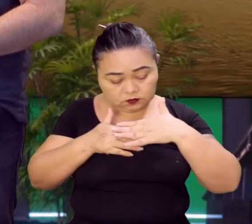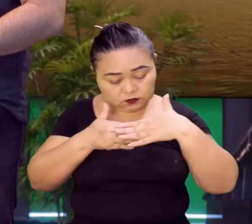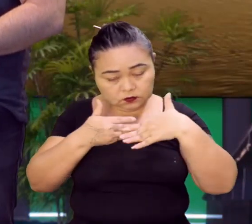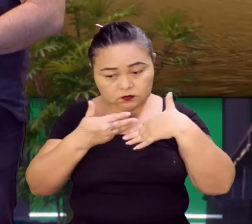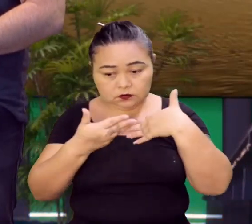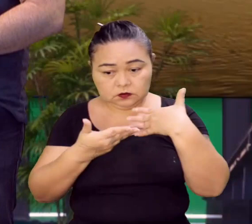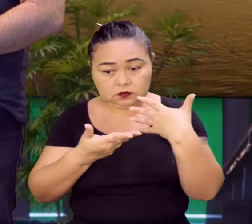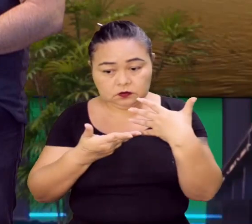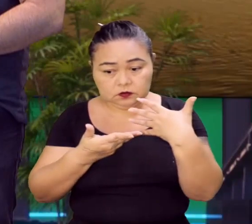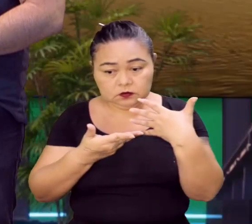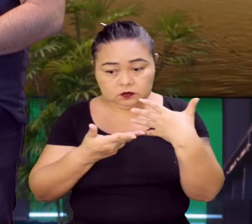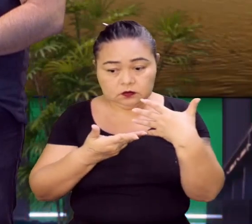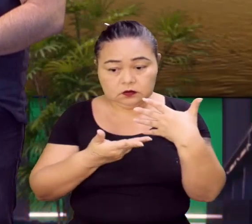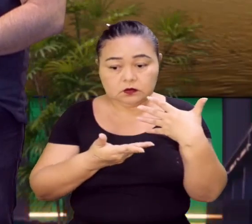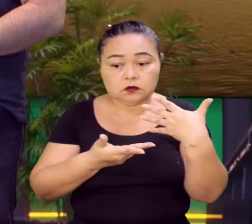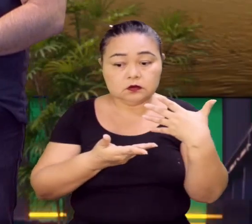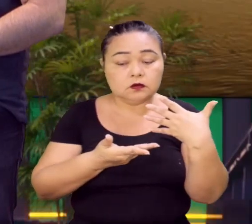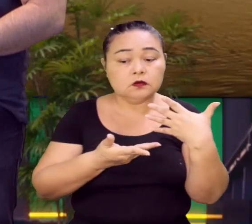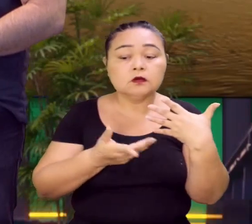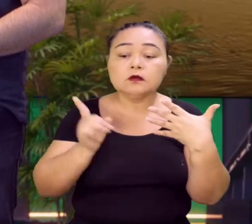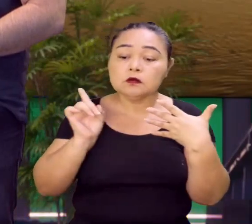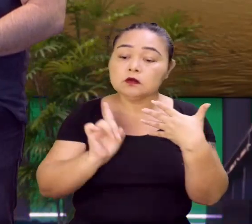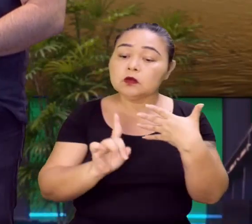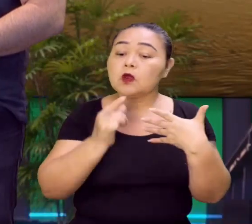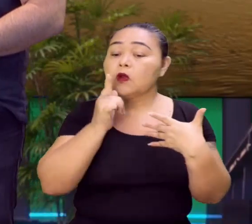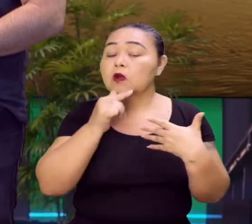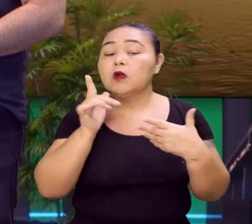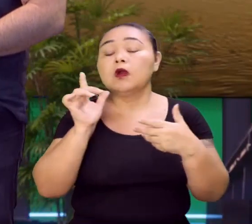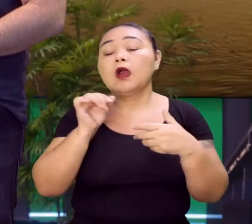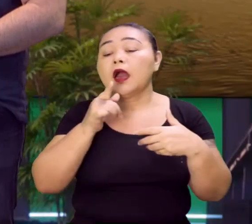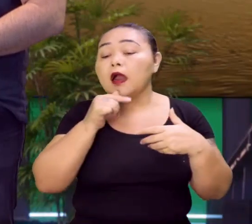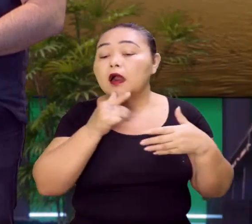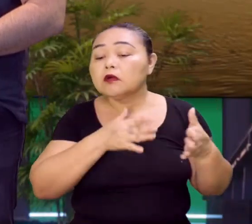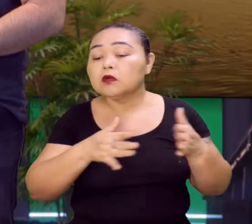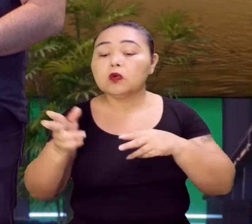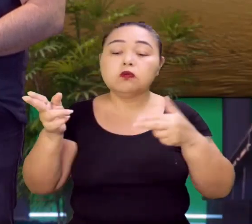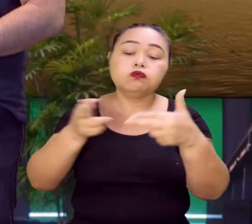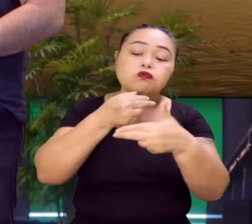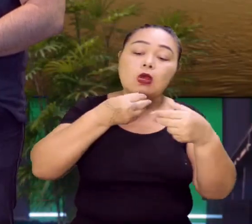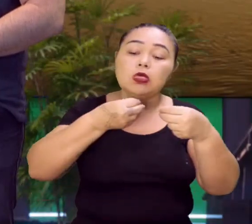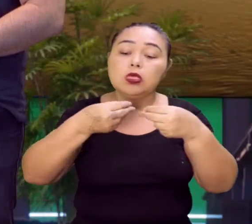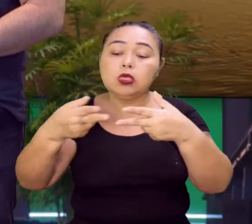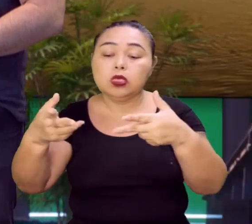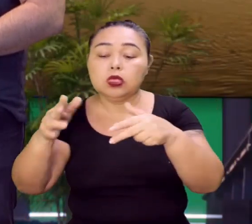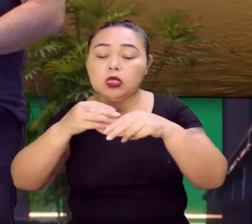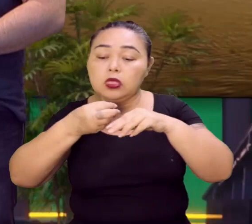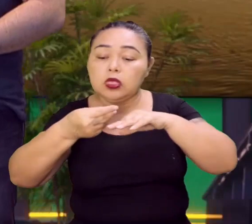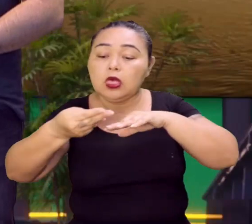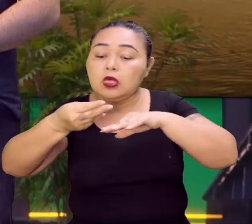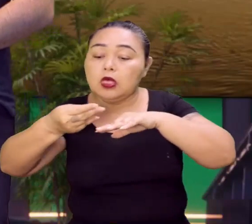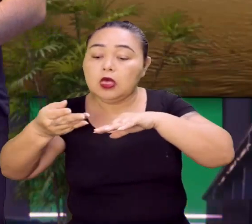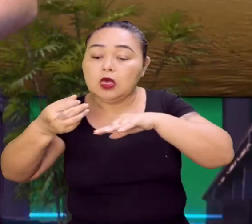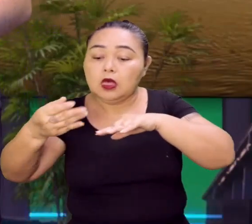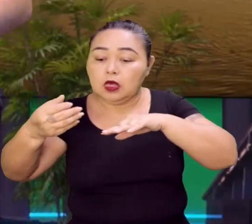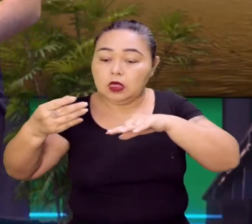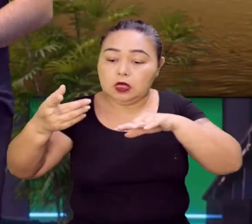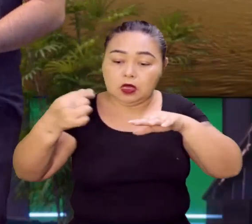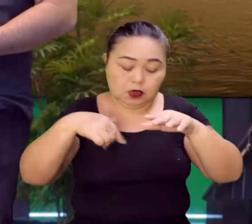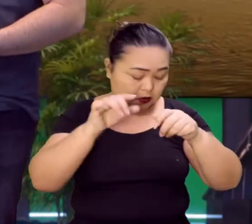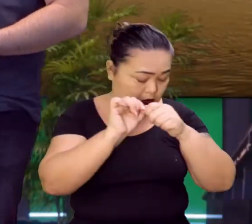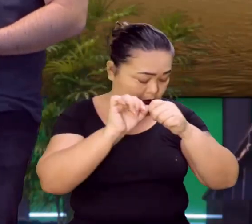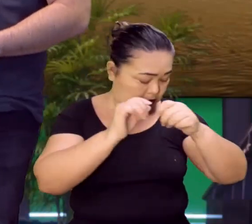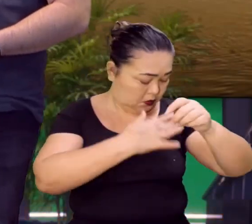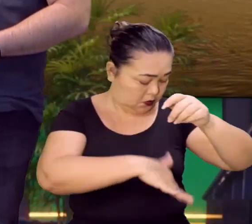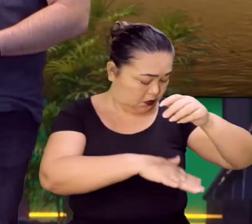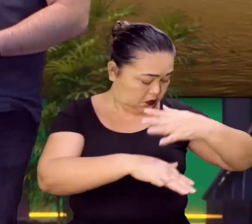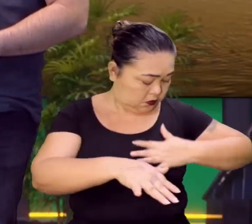processos exógenos, Exato. a água leva, o vento leva essa matéria para outros lugares.